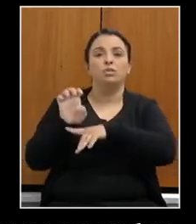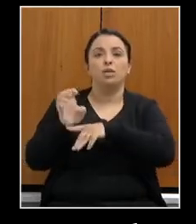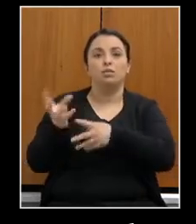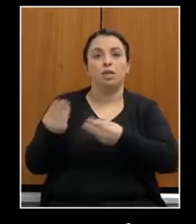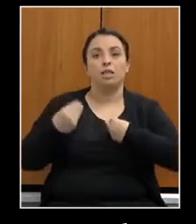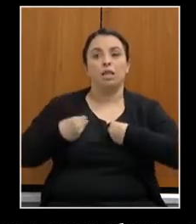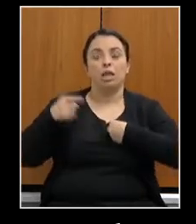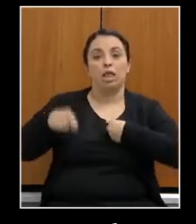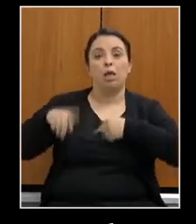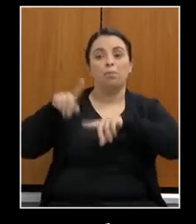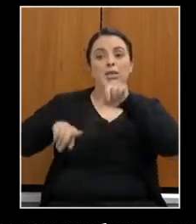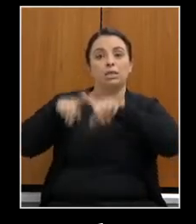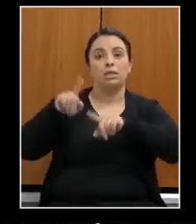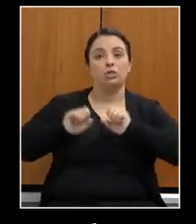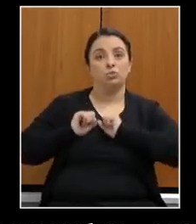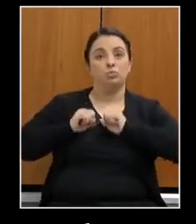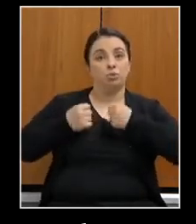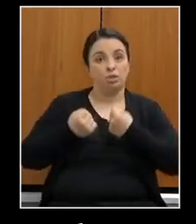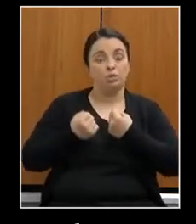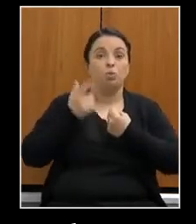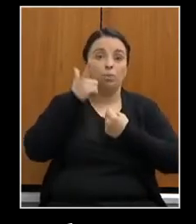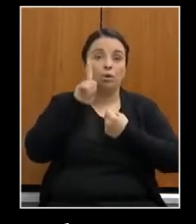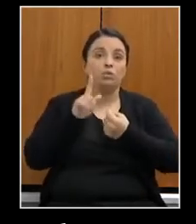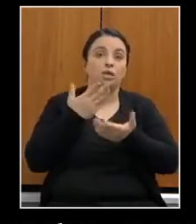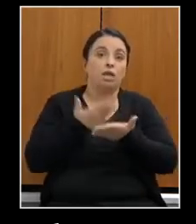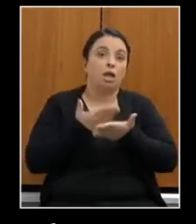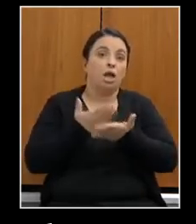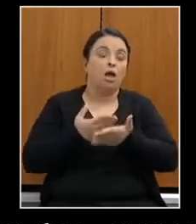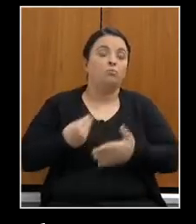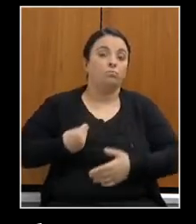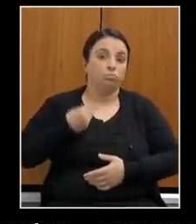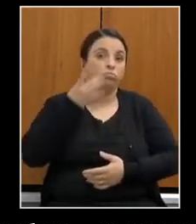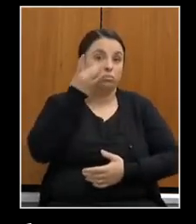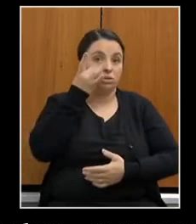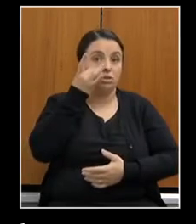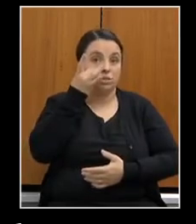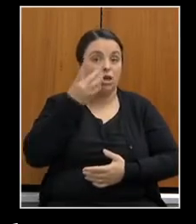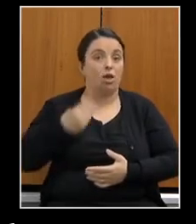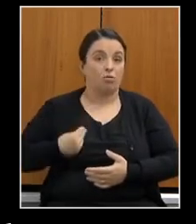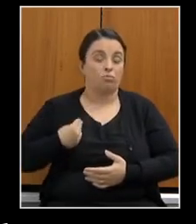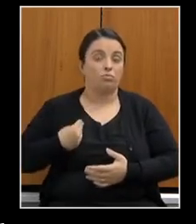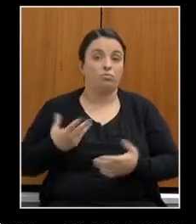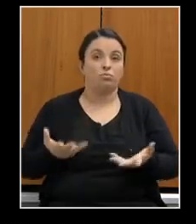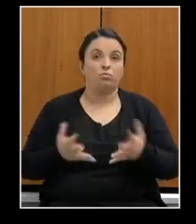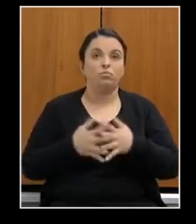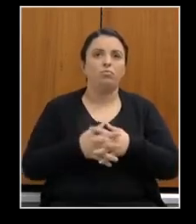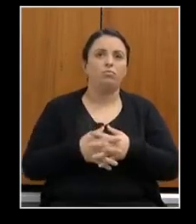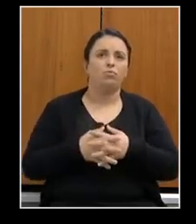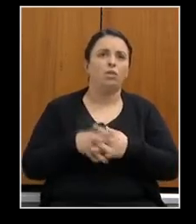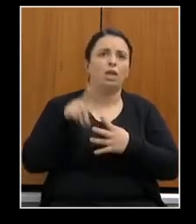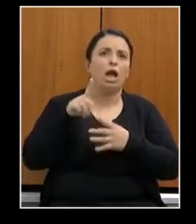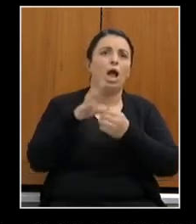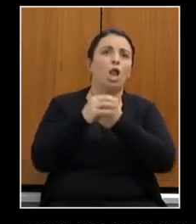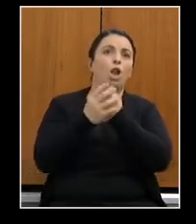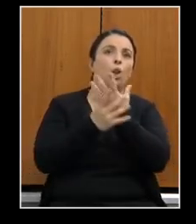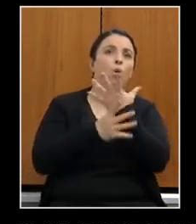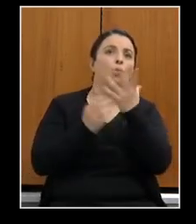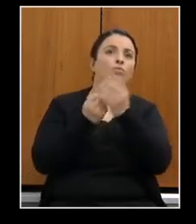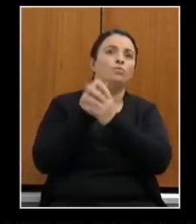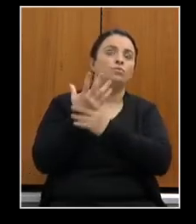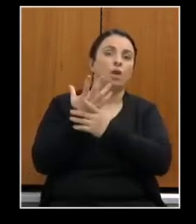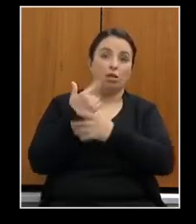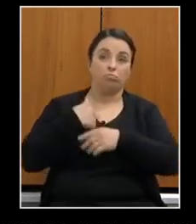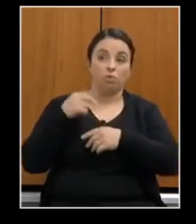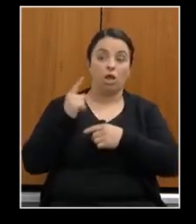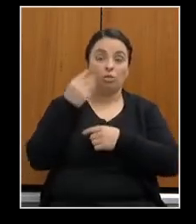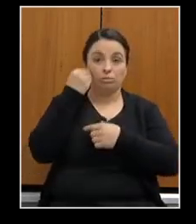de proteção para o retorno das aulas presenciais essa aqui é a luva essa aqui é a luva eu testei na minha